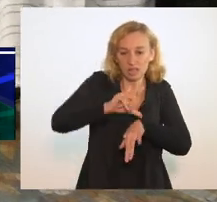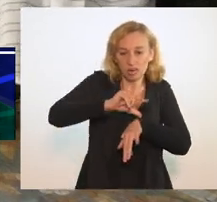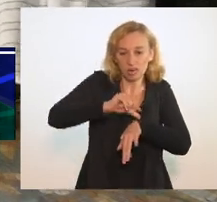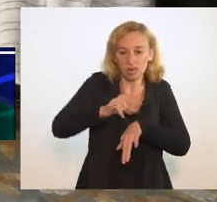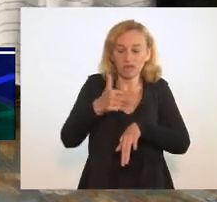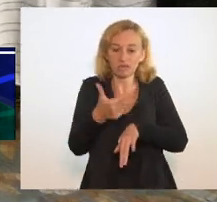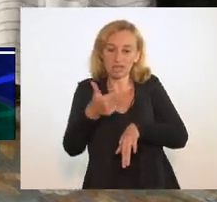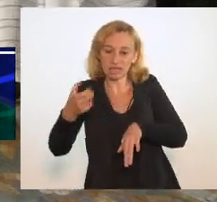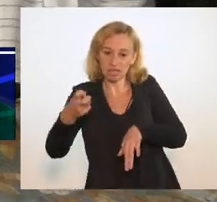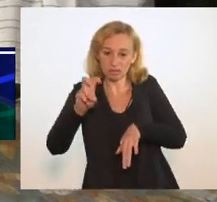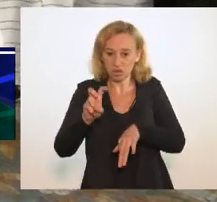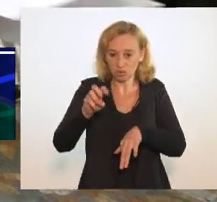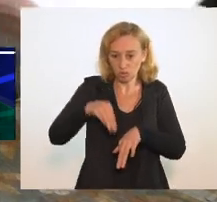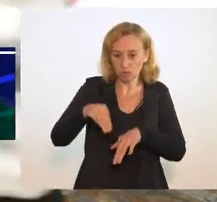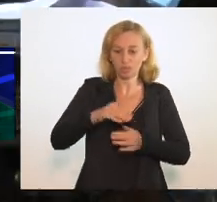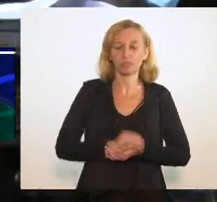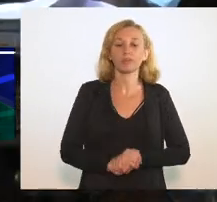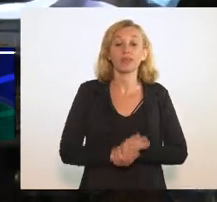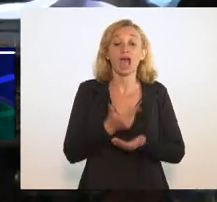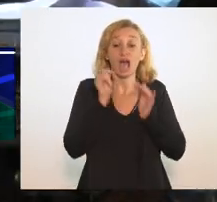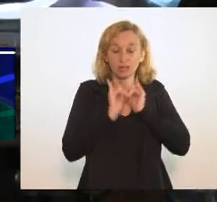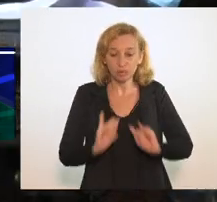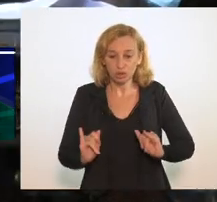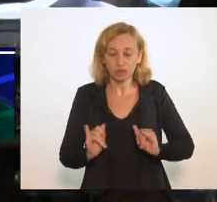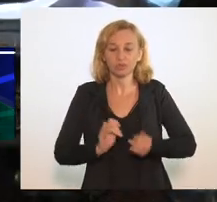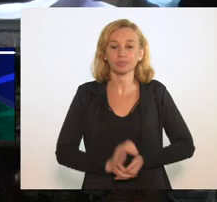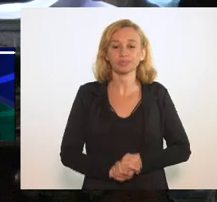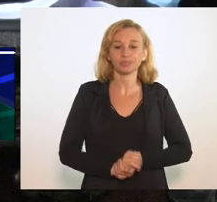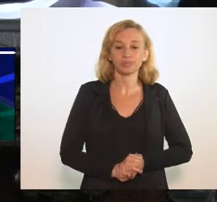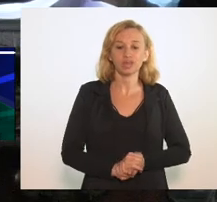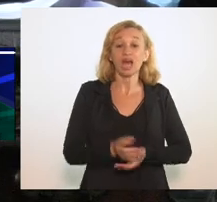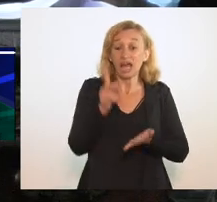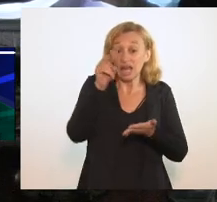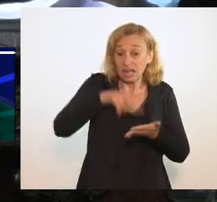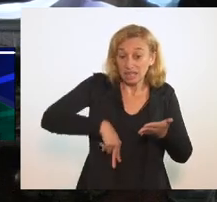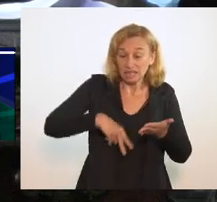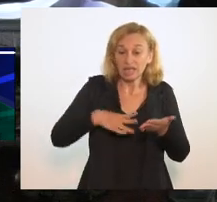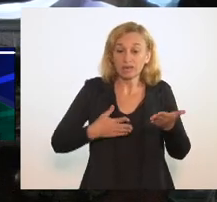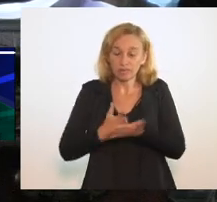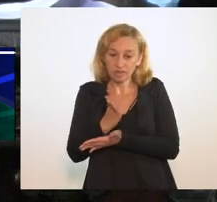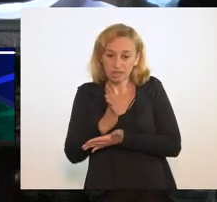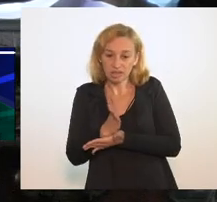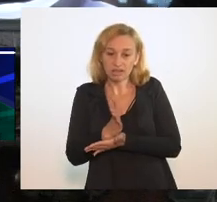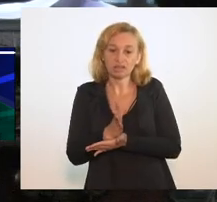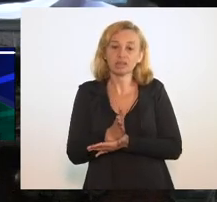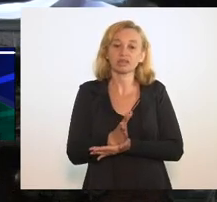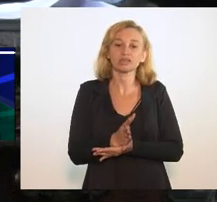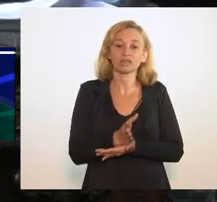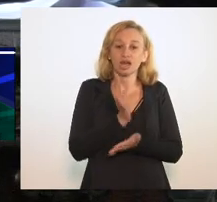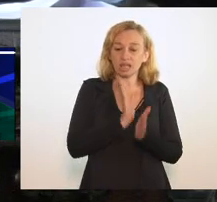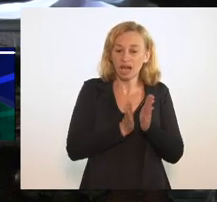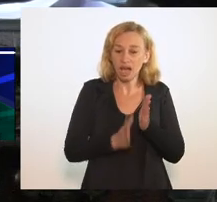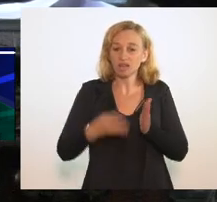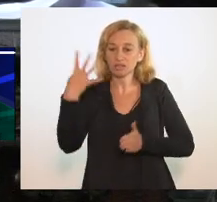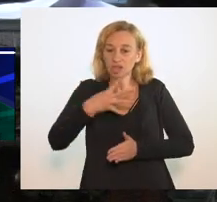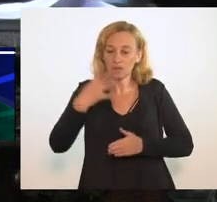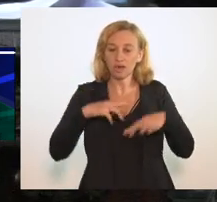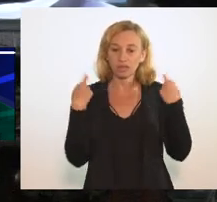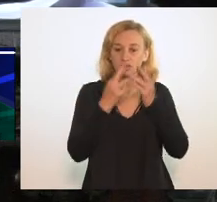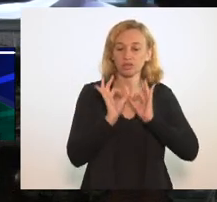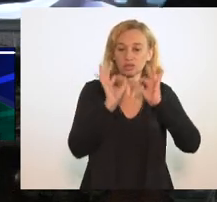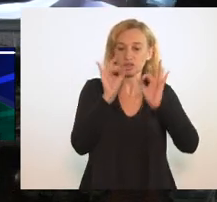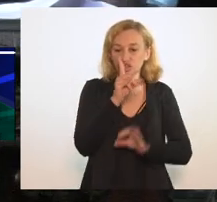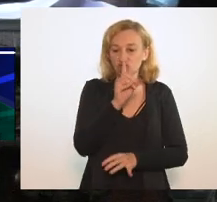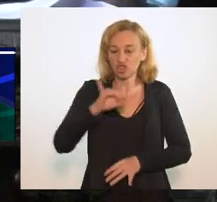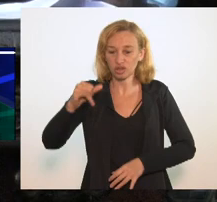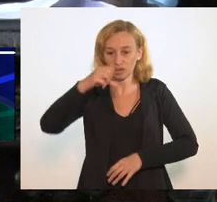17 horas e 25 minutos. Anuncio. Não, lida e aprovada a ata, passa-se a ordem da 4ª sessão extraordinária do dia 9